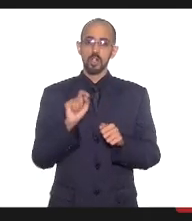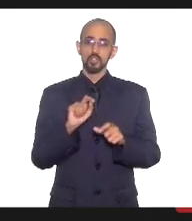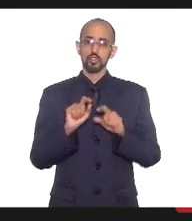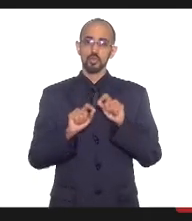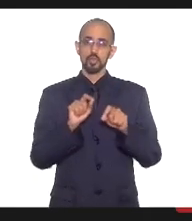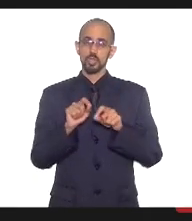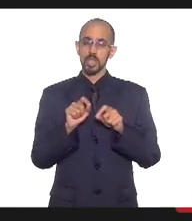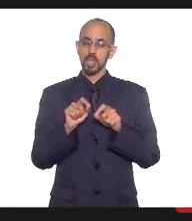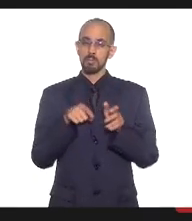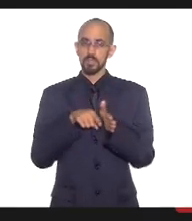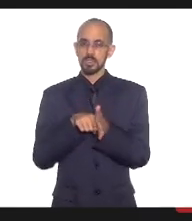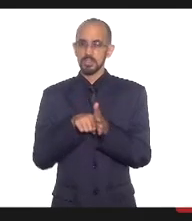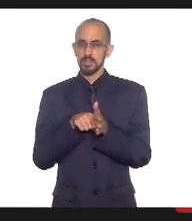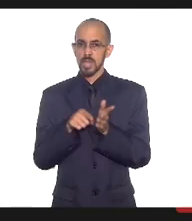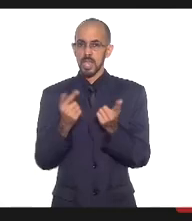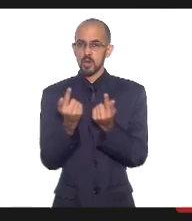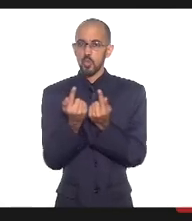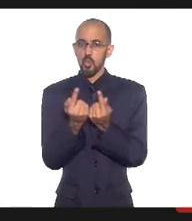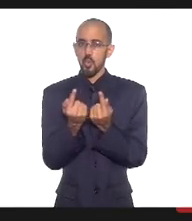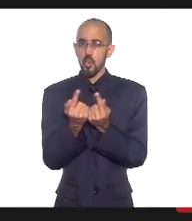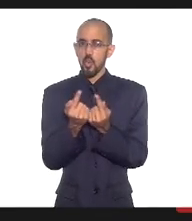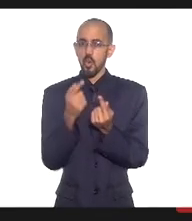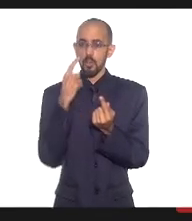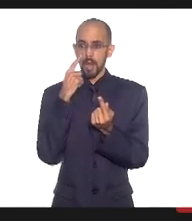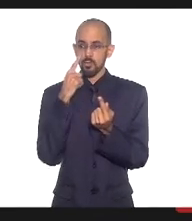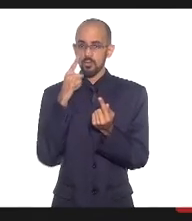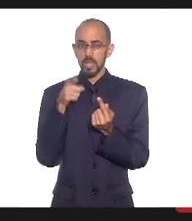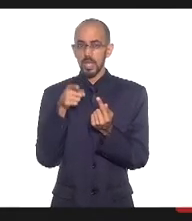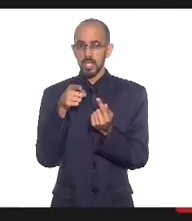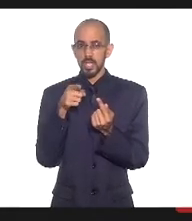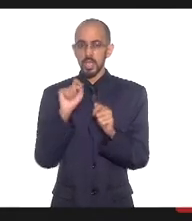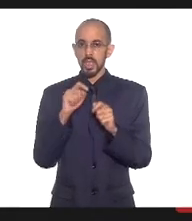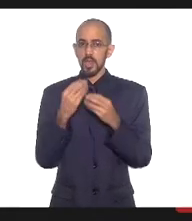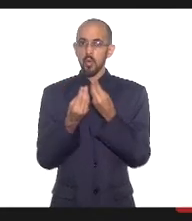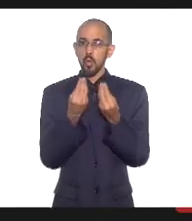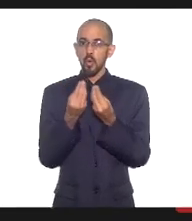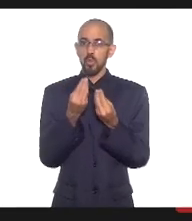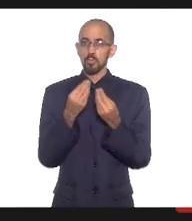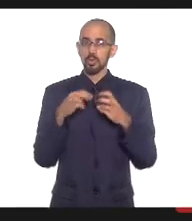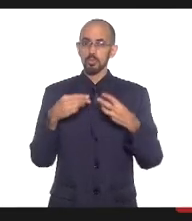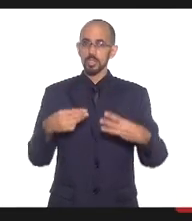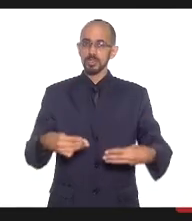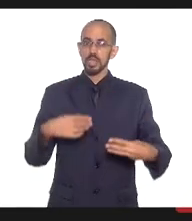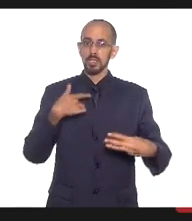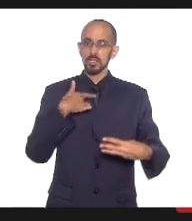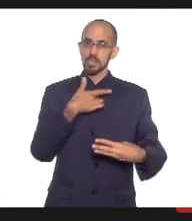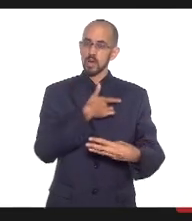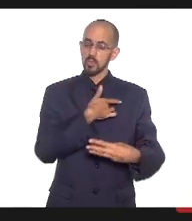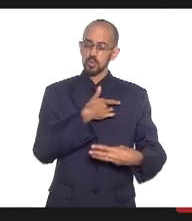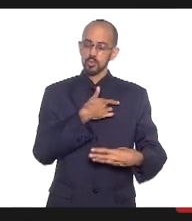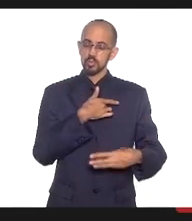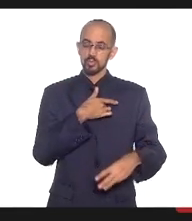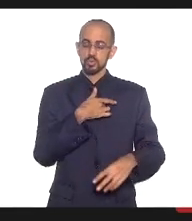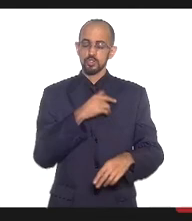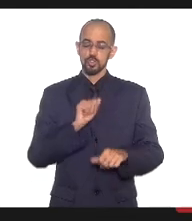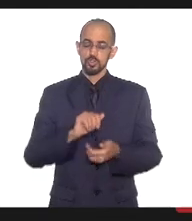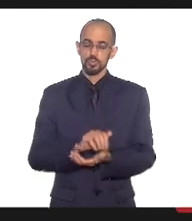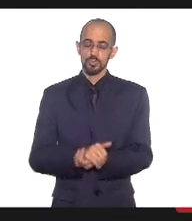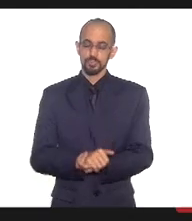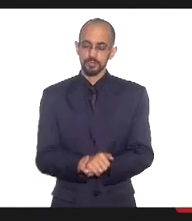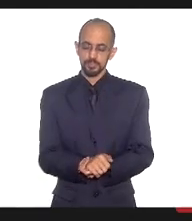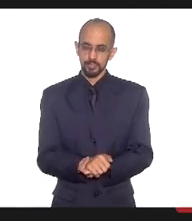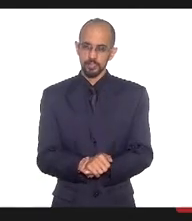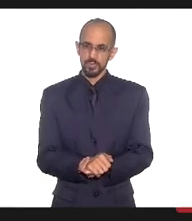Google né para reconhecer lá o quanto que o ministério da saúde é é